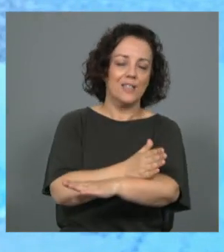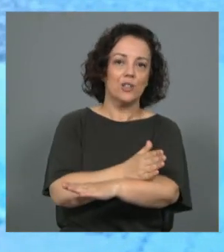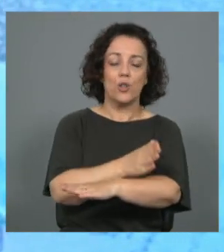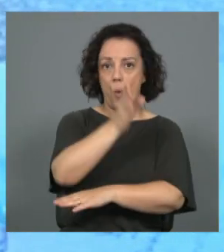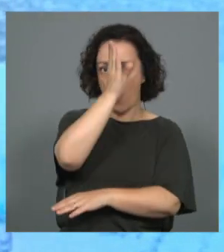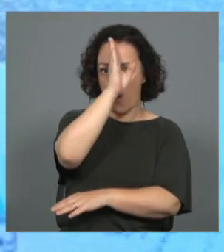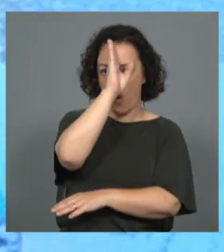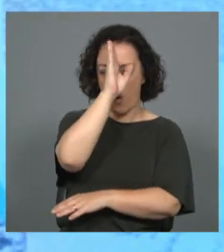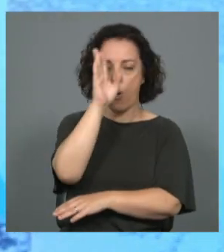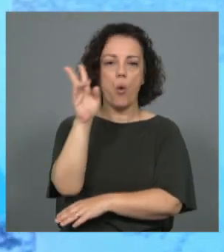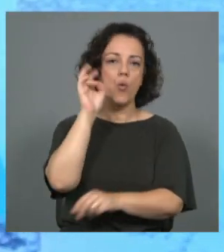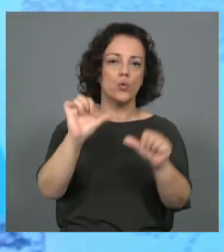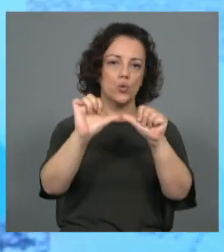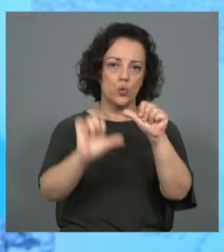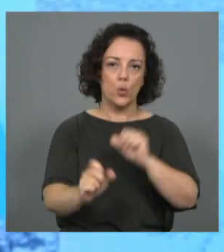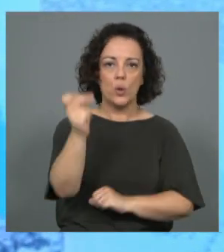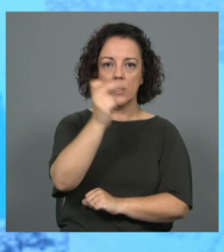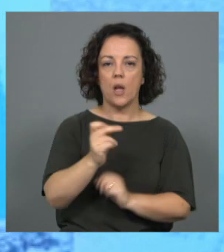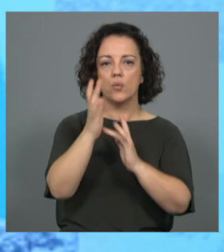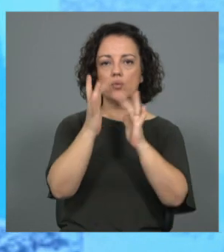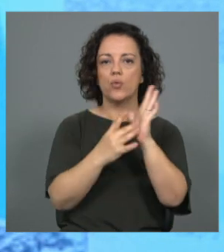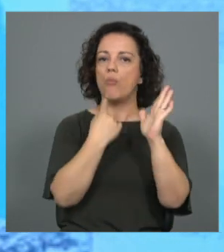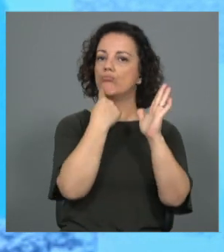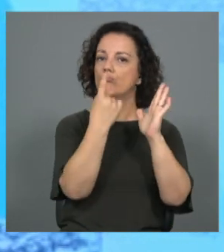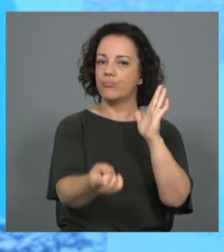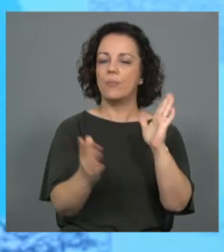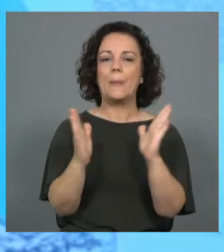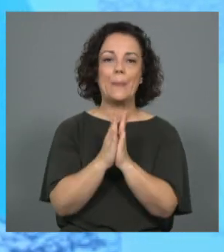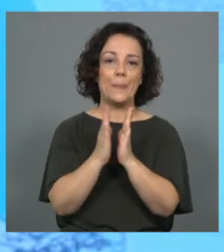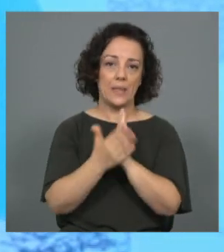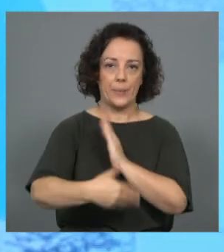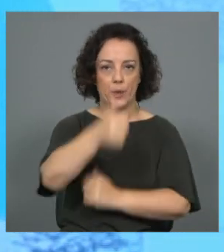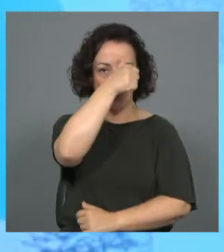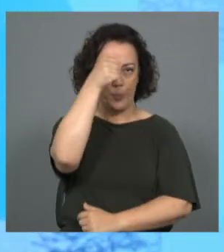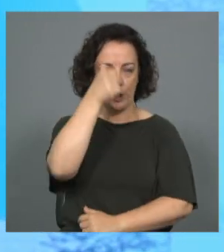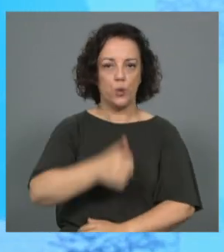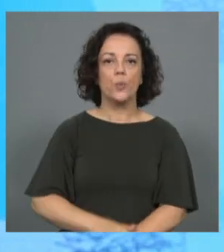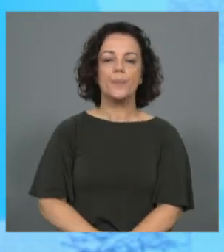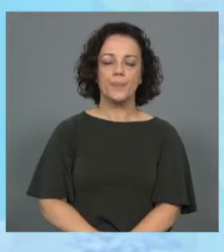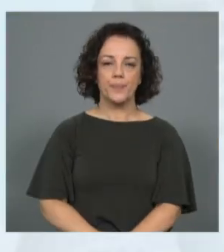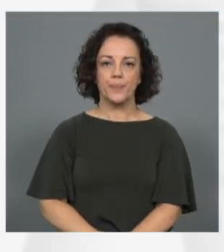já escutar o texto do Evangelho que é lido nas missas deste domingo. Sim.